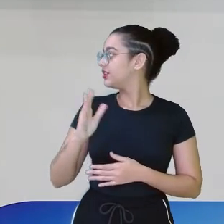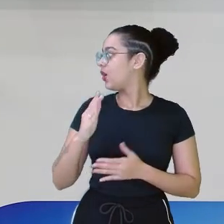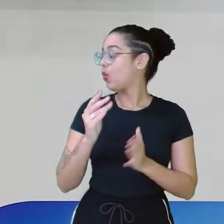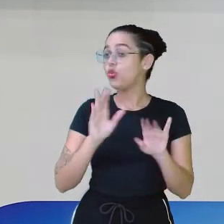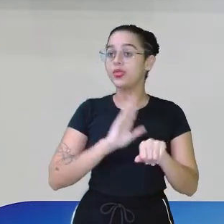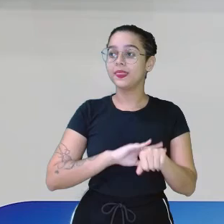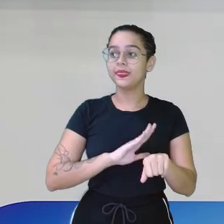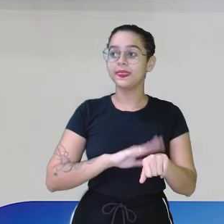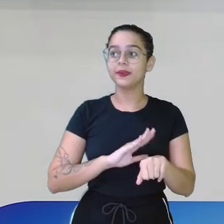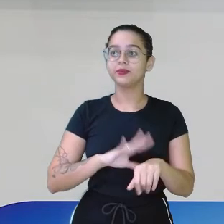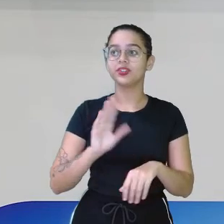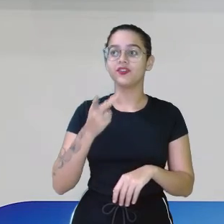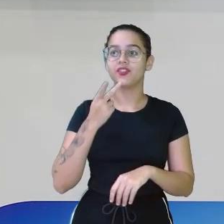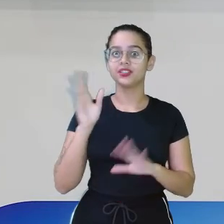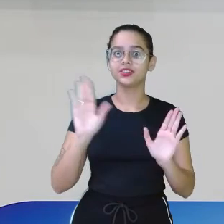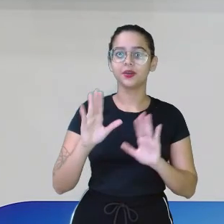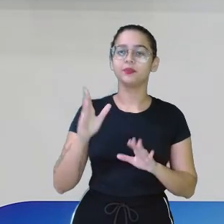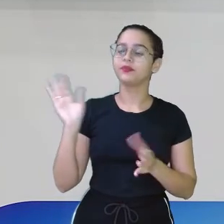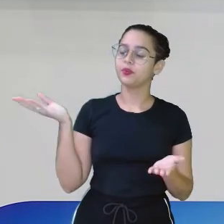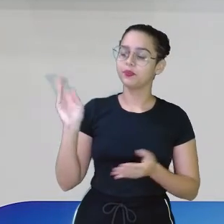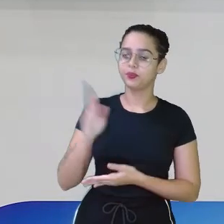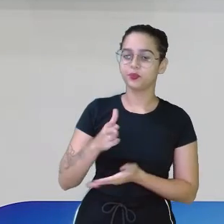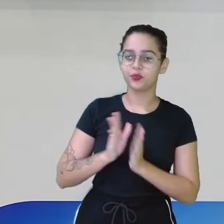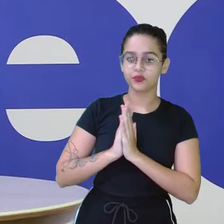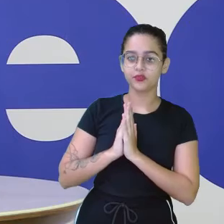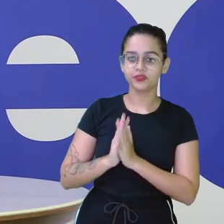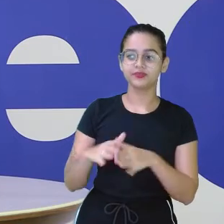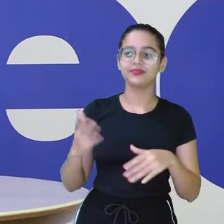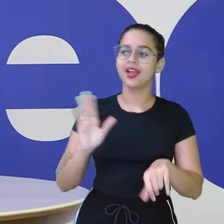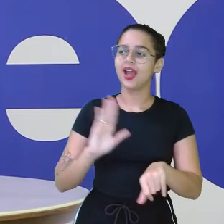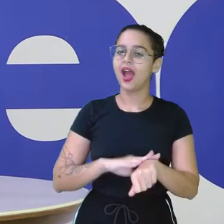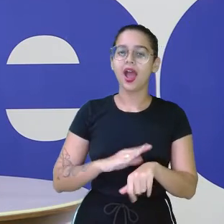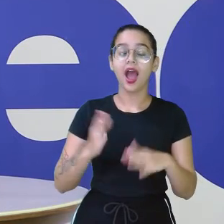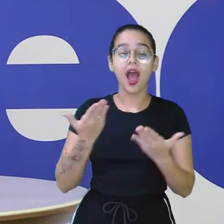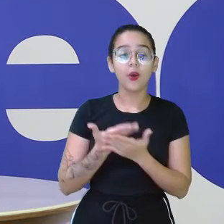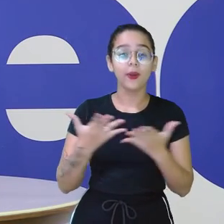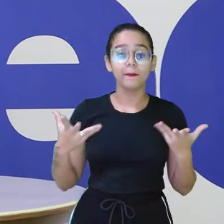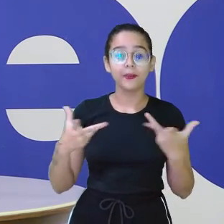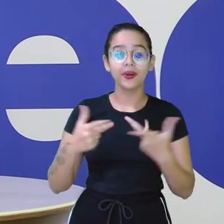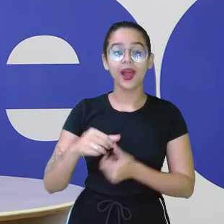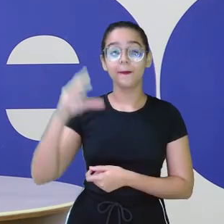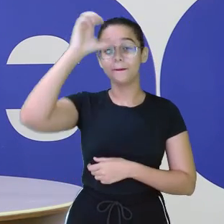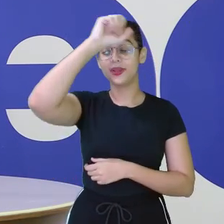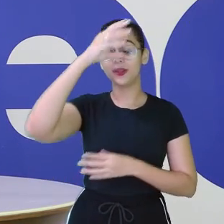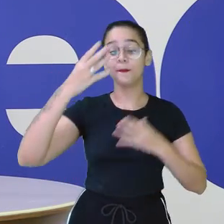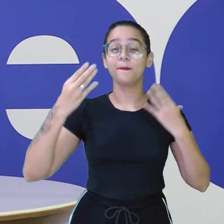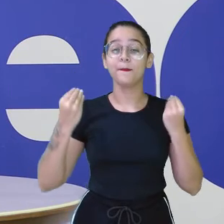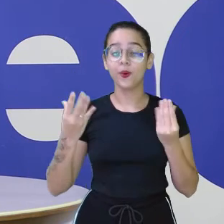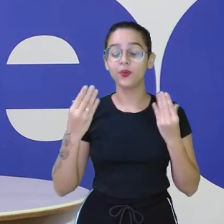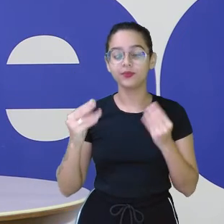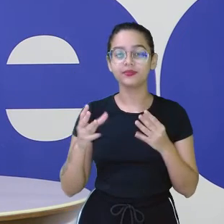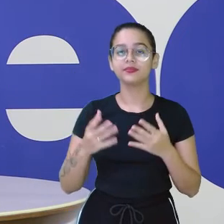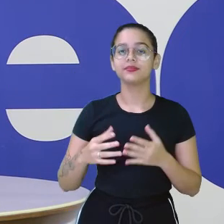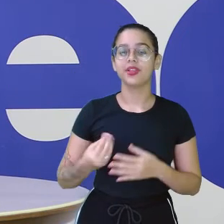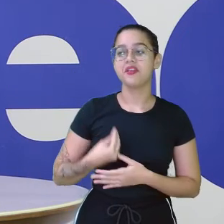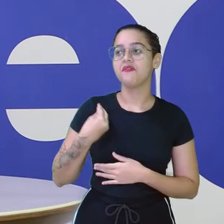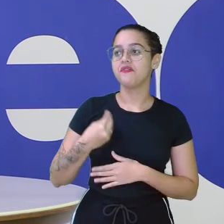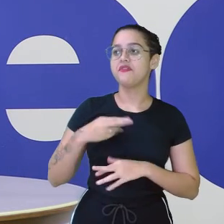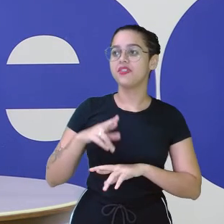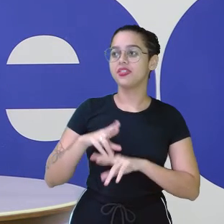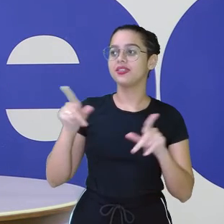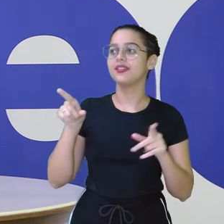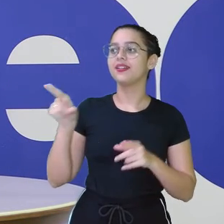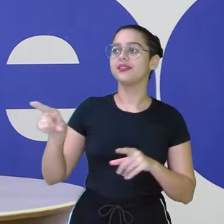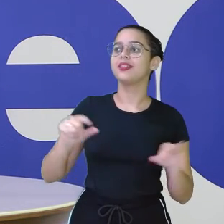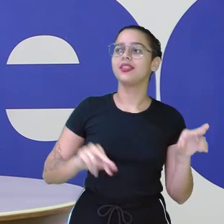gente. Então, vamos lá, professora Vanessa, se despeça, por favor. Opa, aula maravilhosa, aprendi bastante aqui e viva a diferença, essa